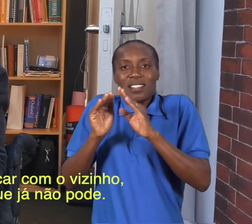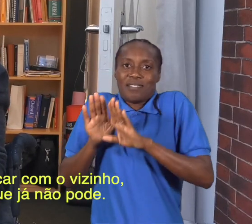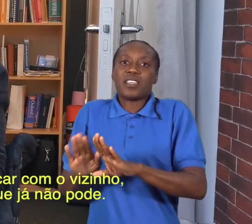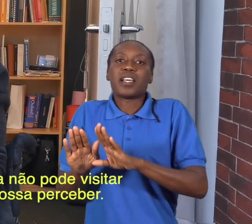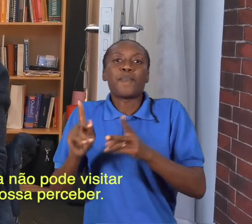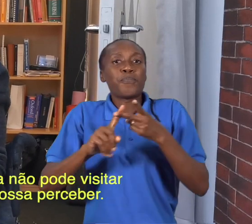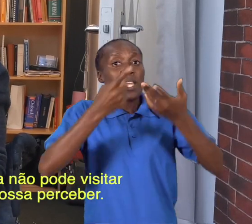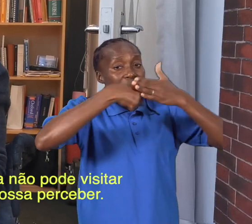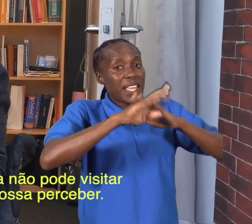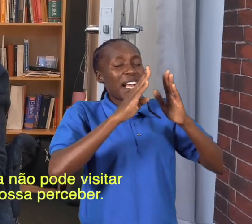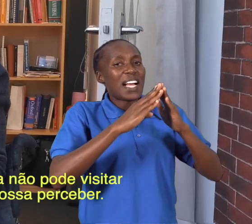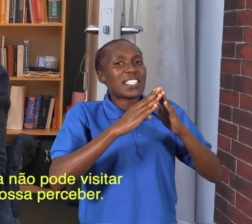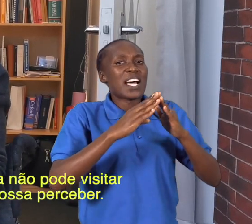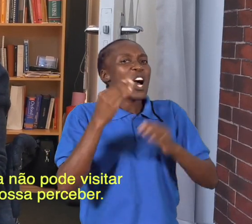pode.